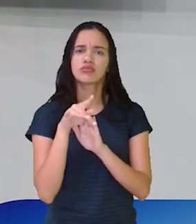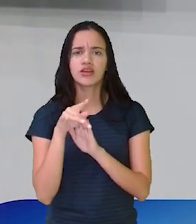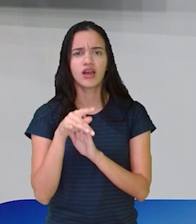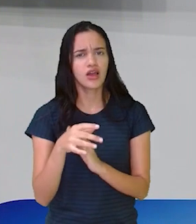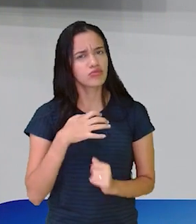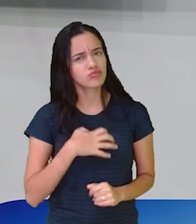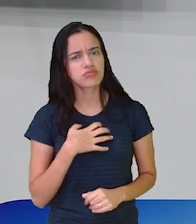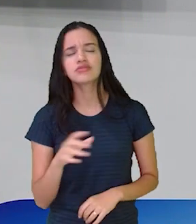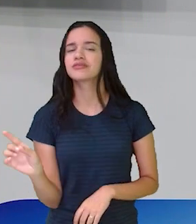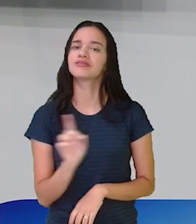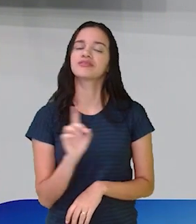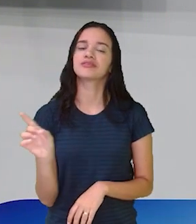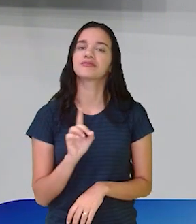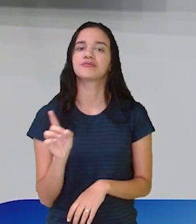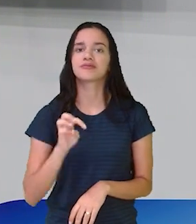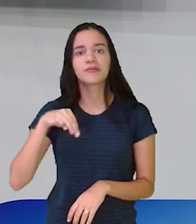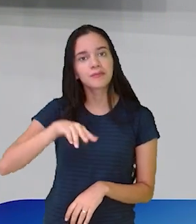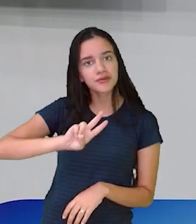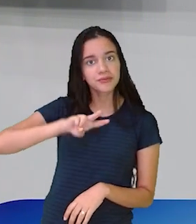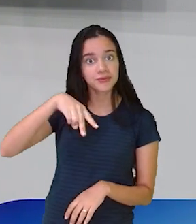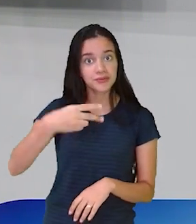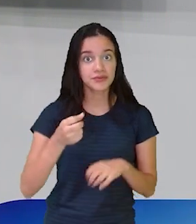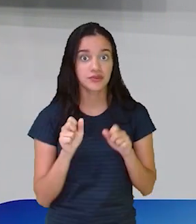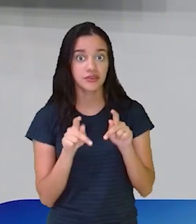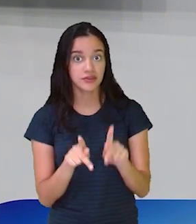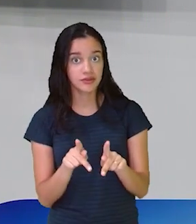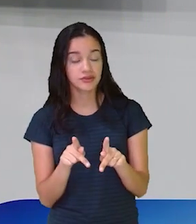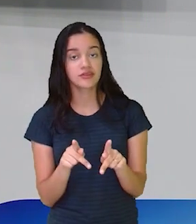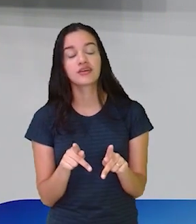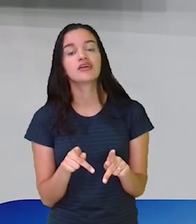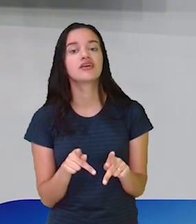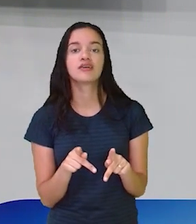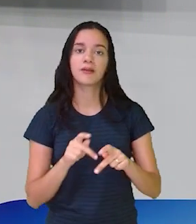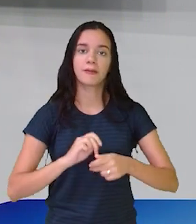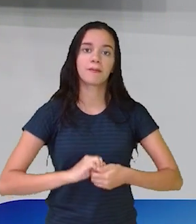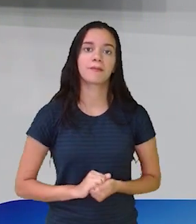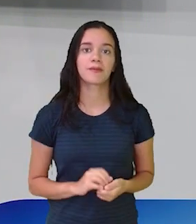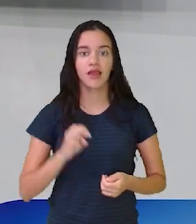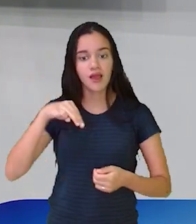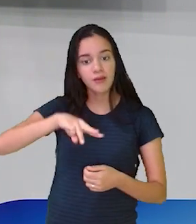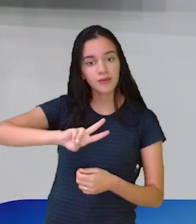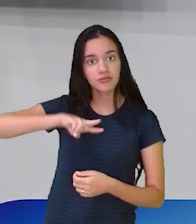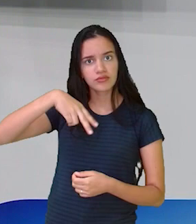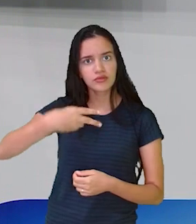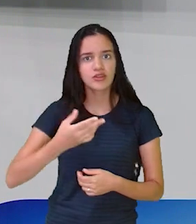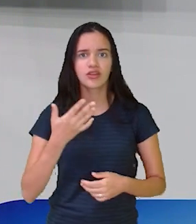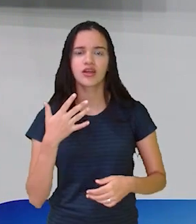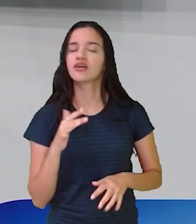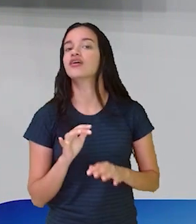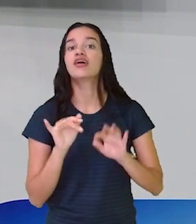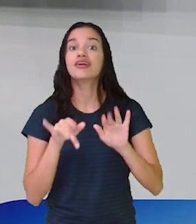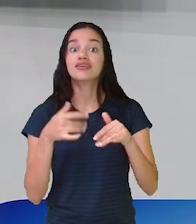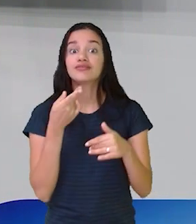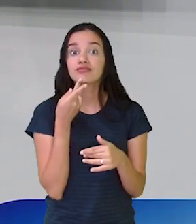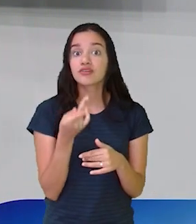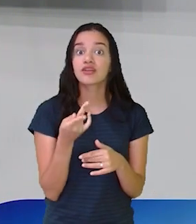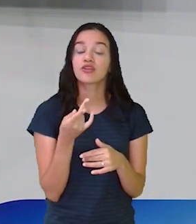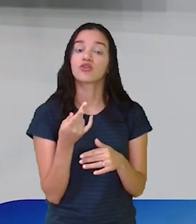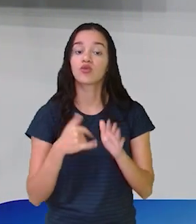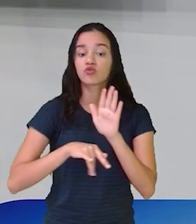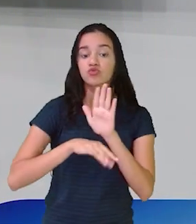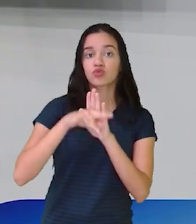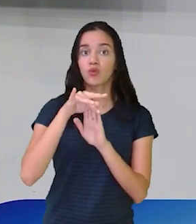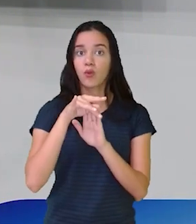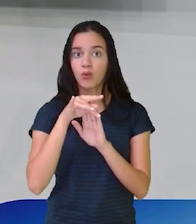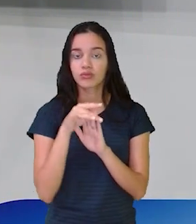É metro cúbico. Metro elevado à terceira potência. Não estressa. Falou em volume, a